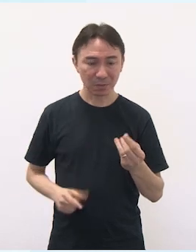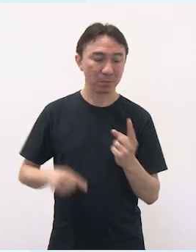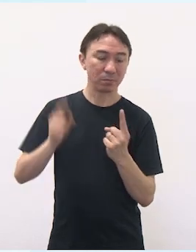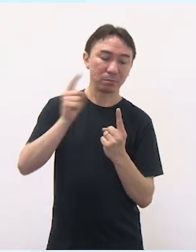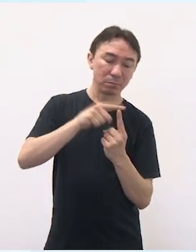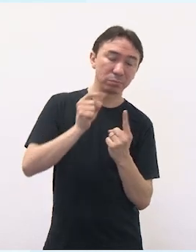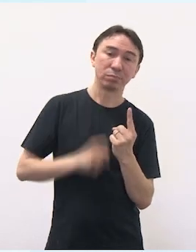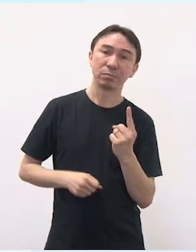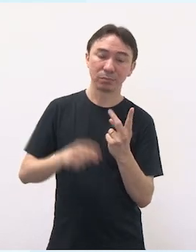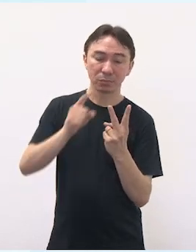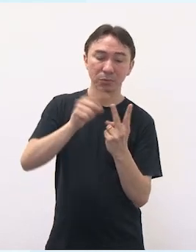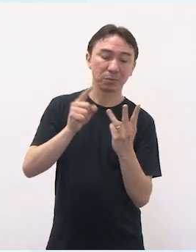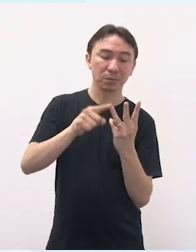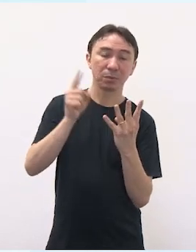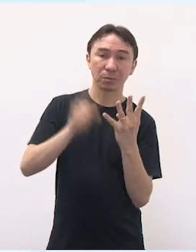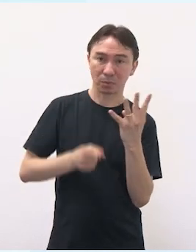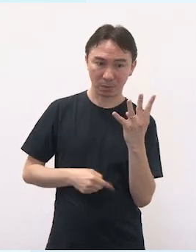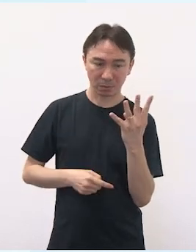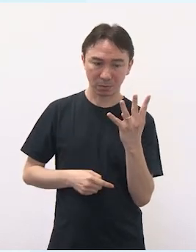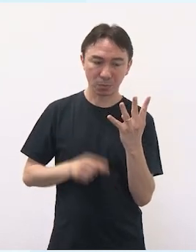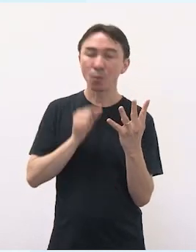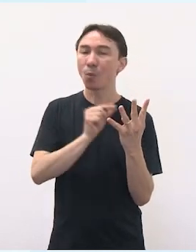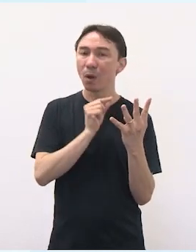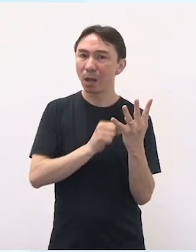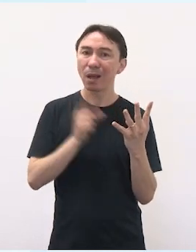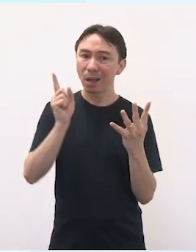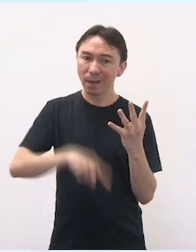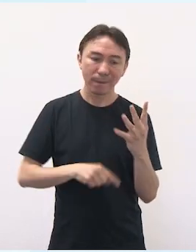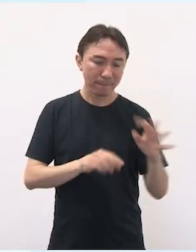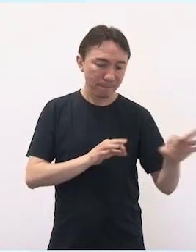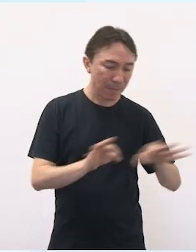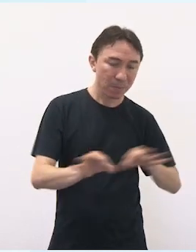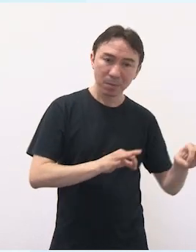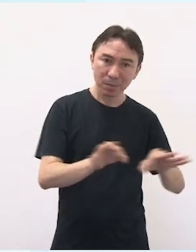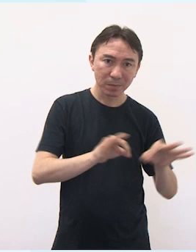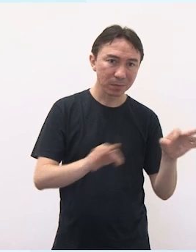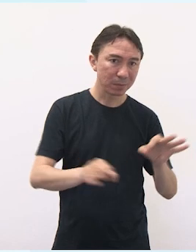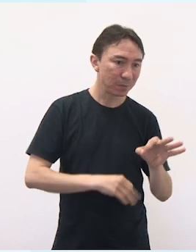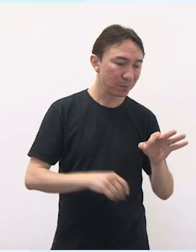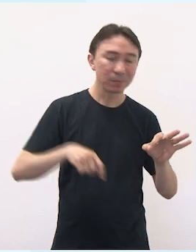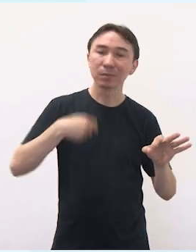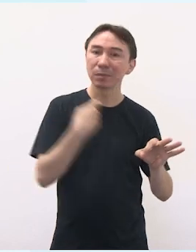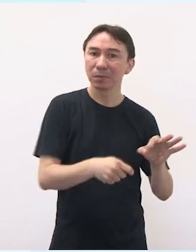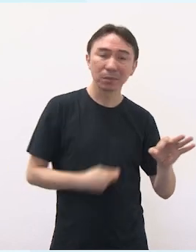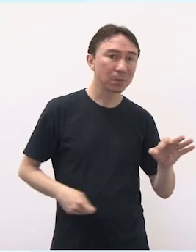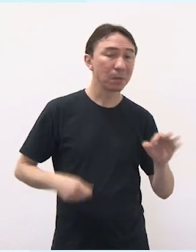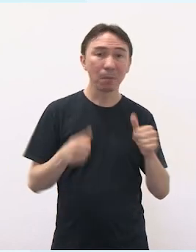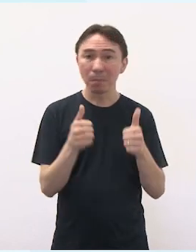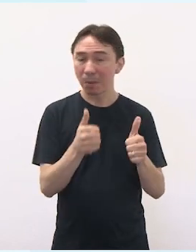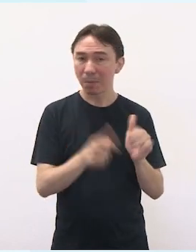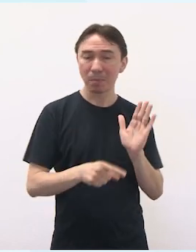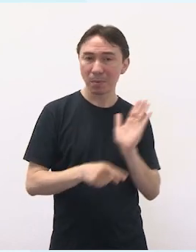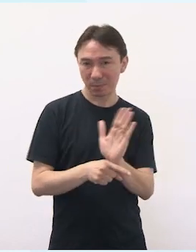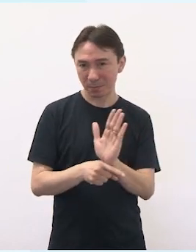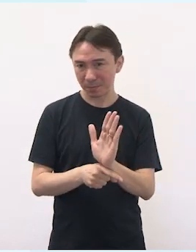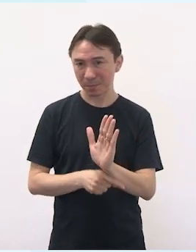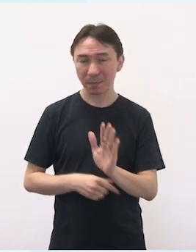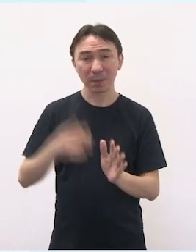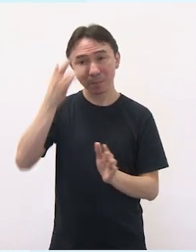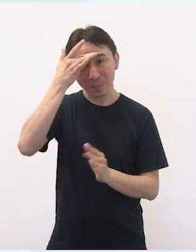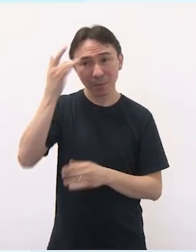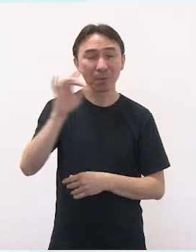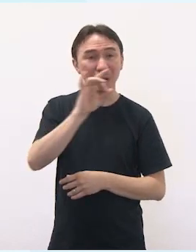de ações do bem, que pudessem ser realizadas individualmente por cada pessoa e